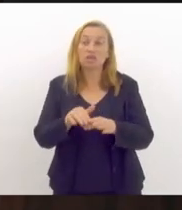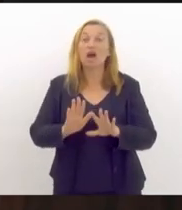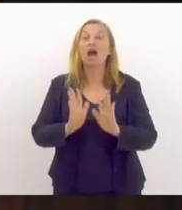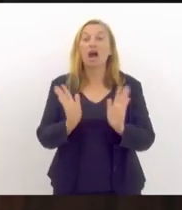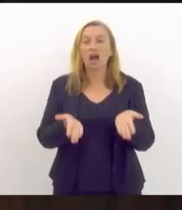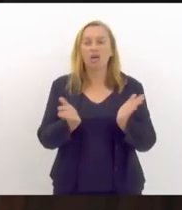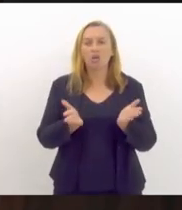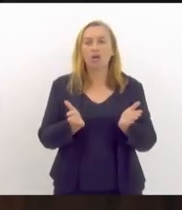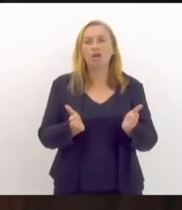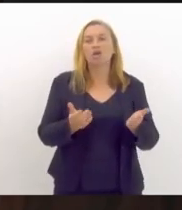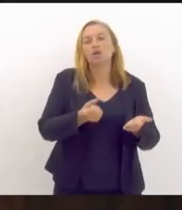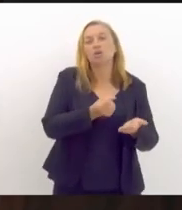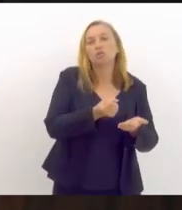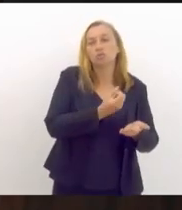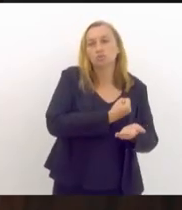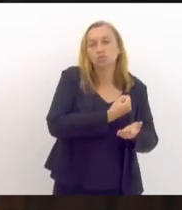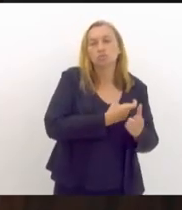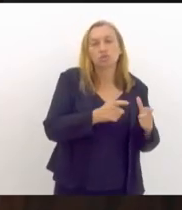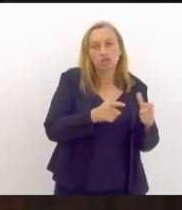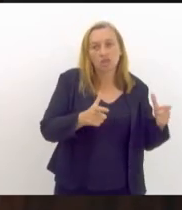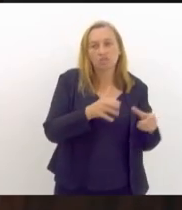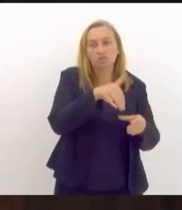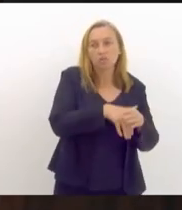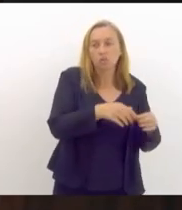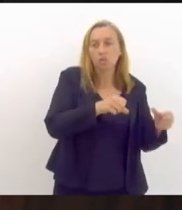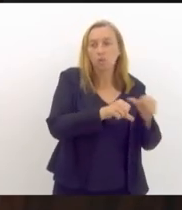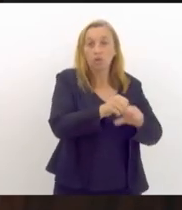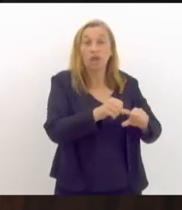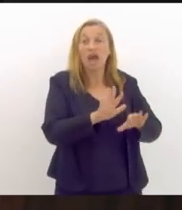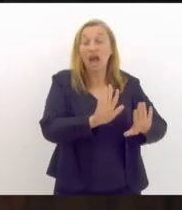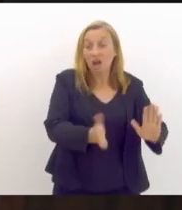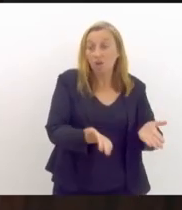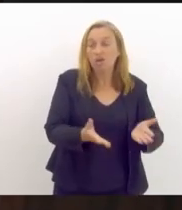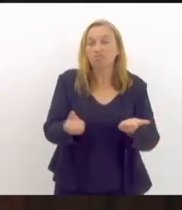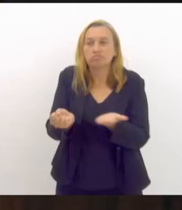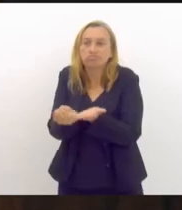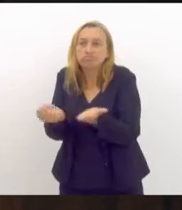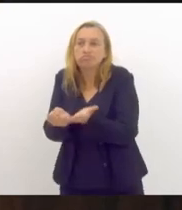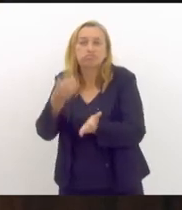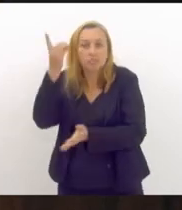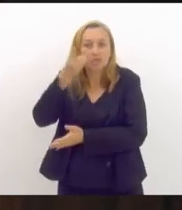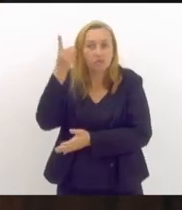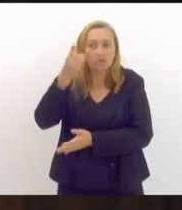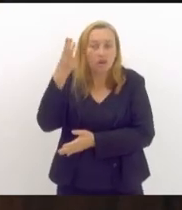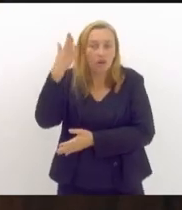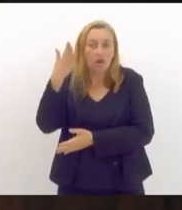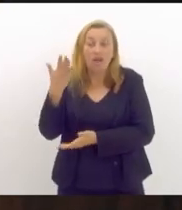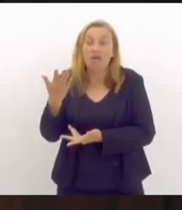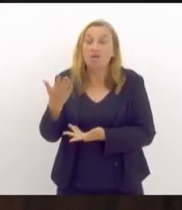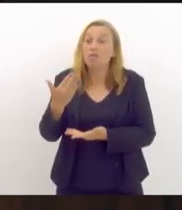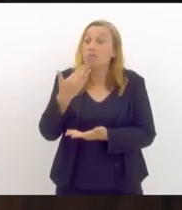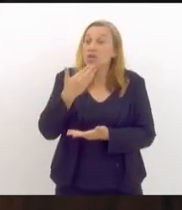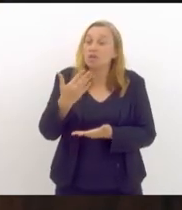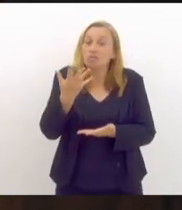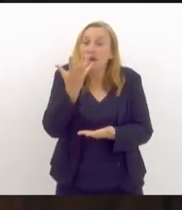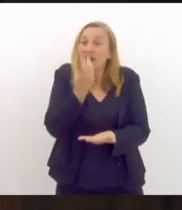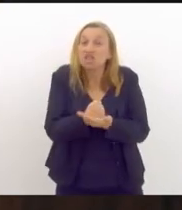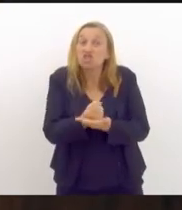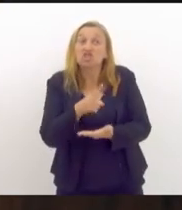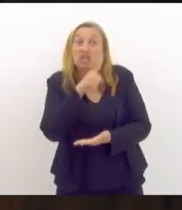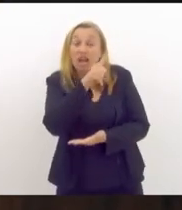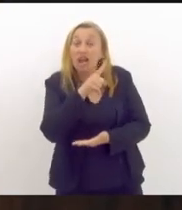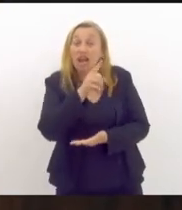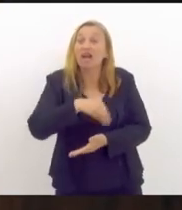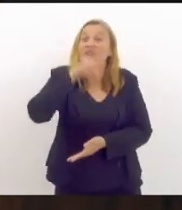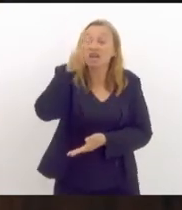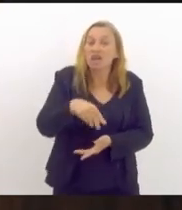voltou pela extensão A única coisa que o Deputado Samuel pediu como começou a ficar muito polêmico é para que resiste quem vai ser